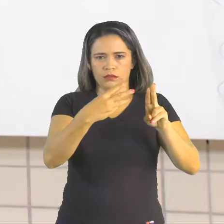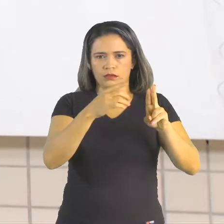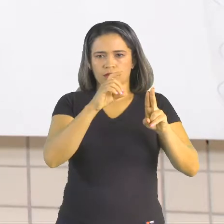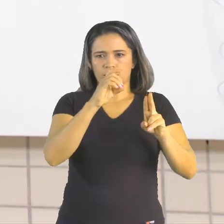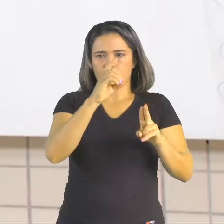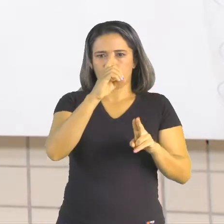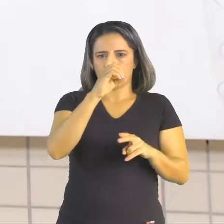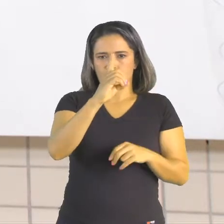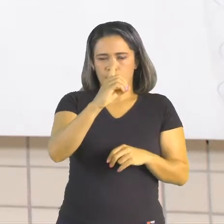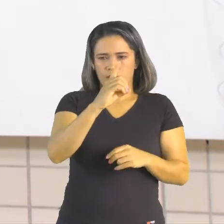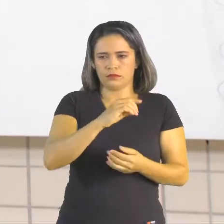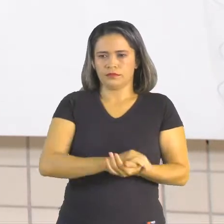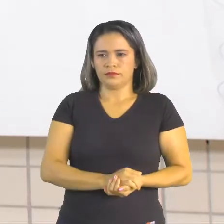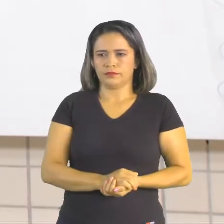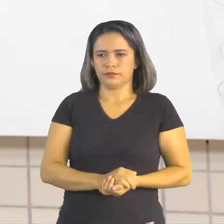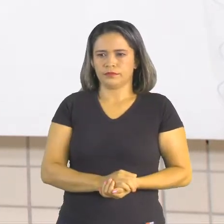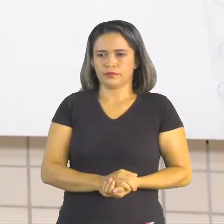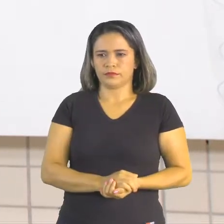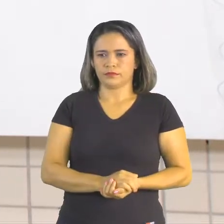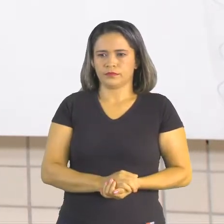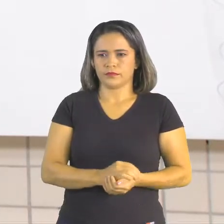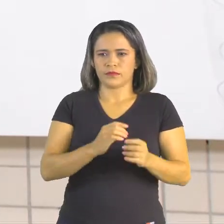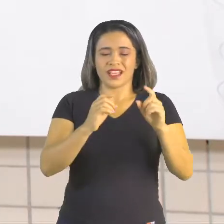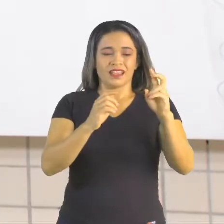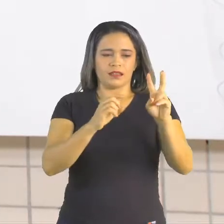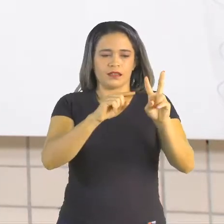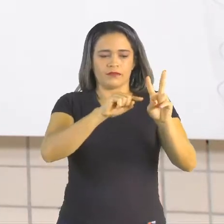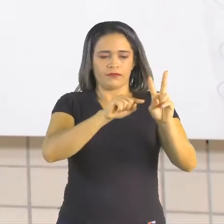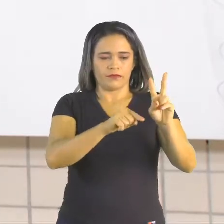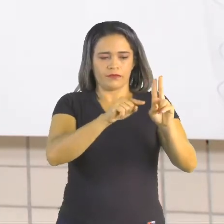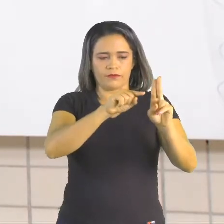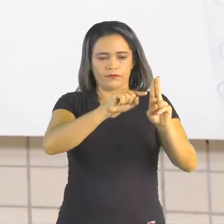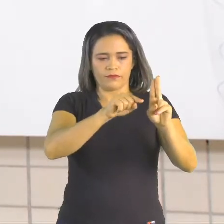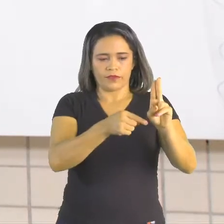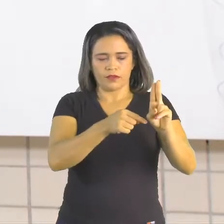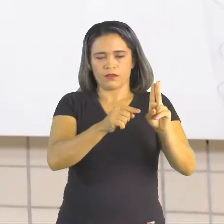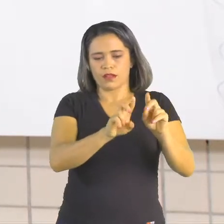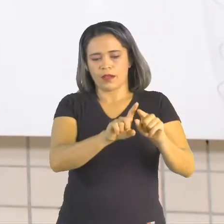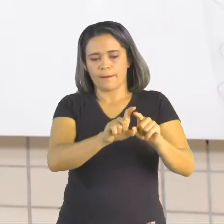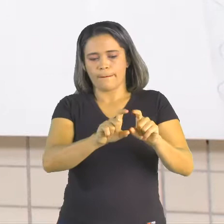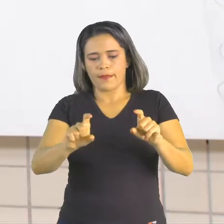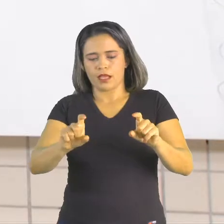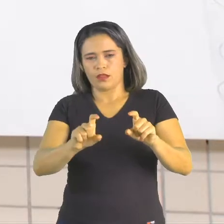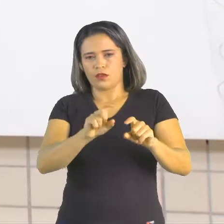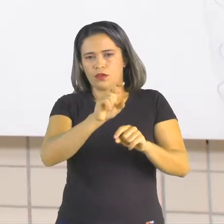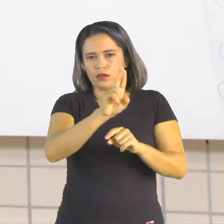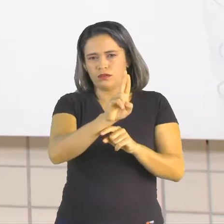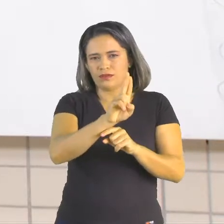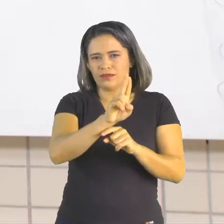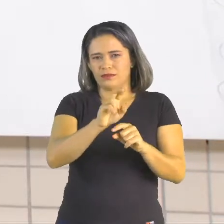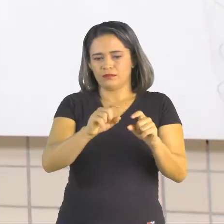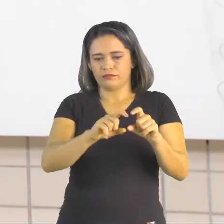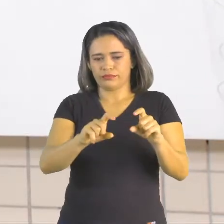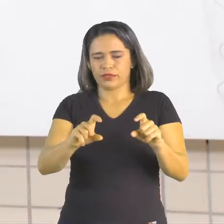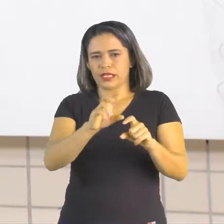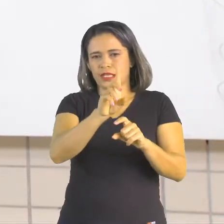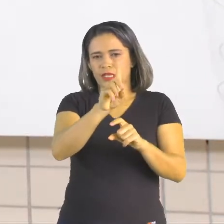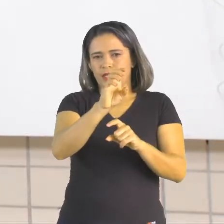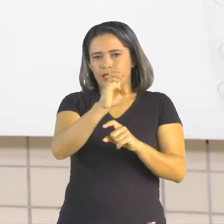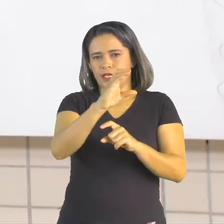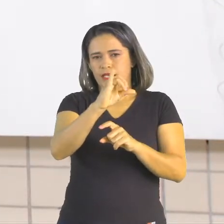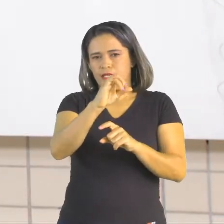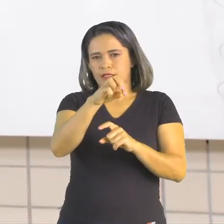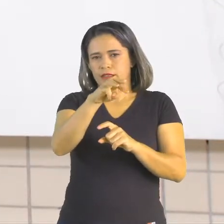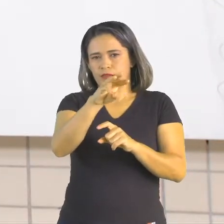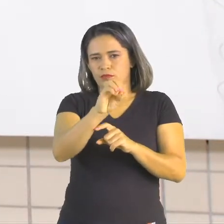da vírgula, ele é uma ordem menor que a unidade. E a ordem menor que a unidade é o décimo. Como